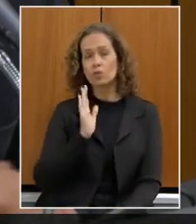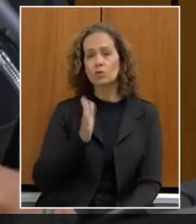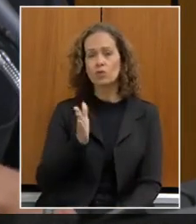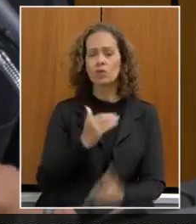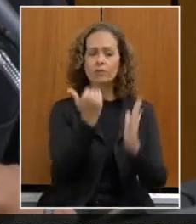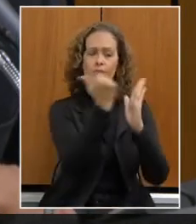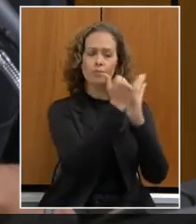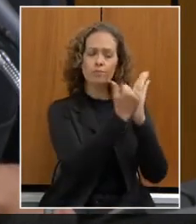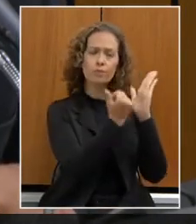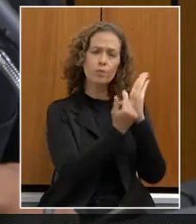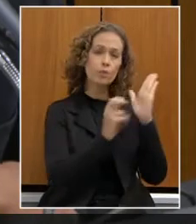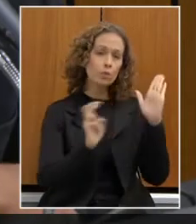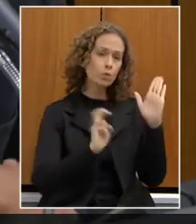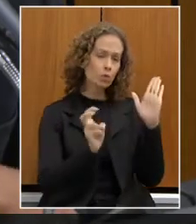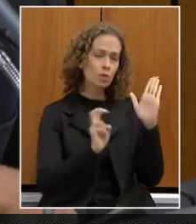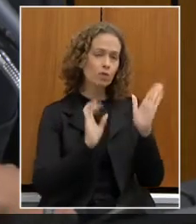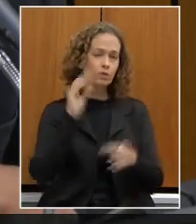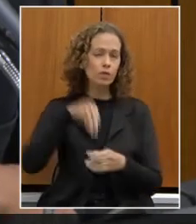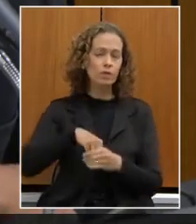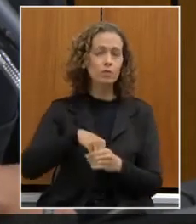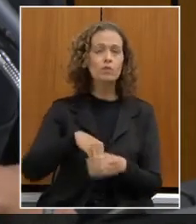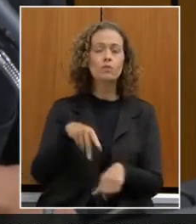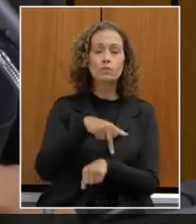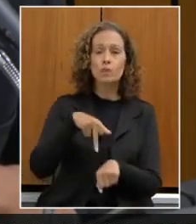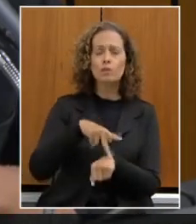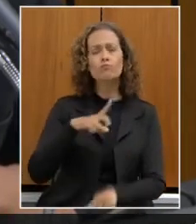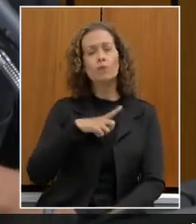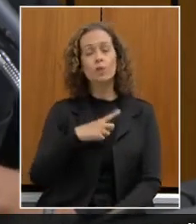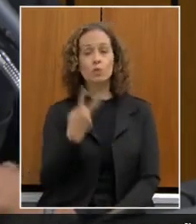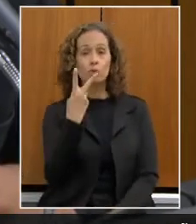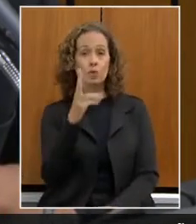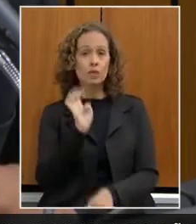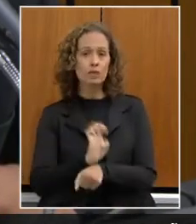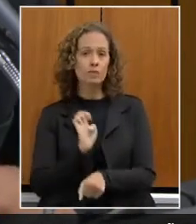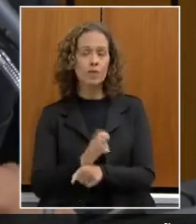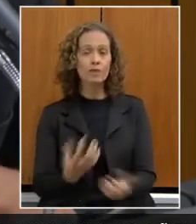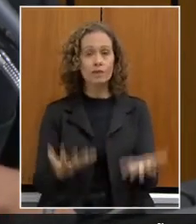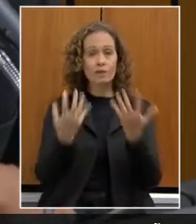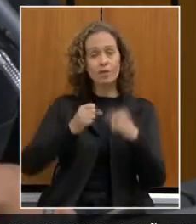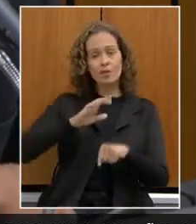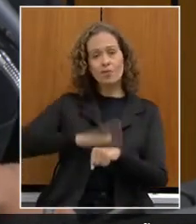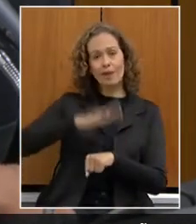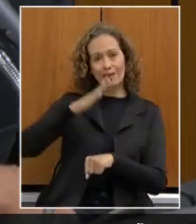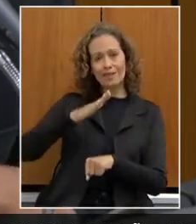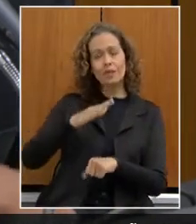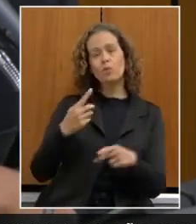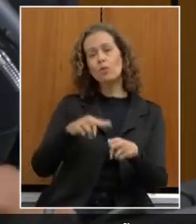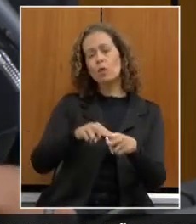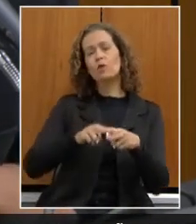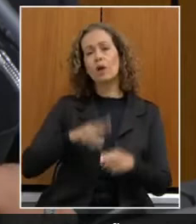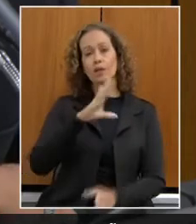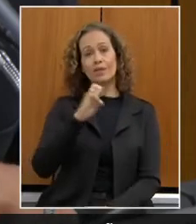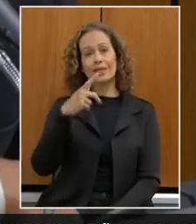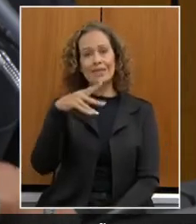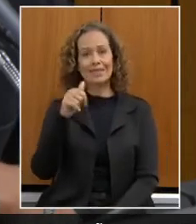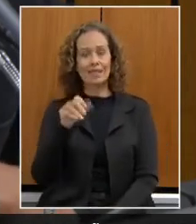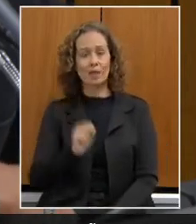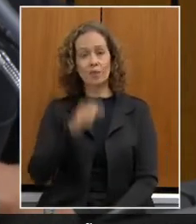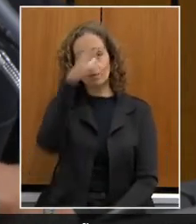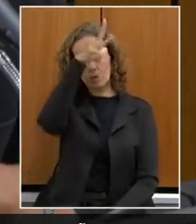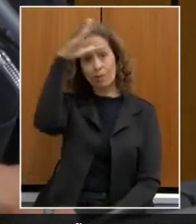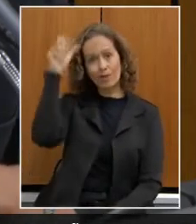colocado no país nós temos dois Estados que receberam mais doses por causa das cepas Amazonas por causa da P1